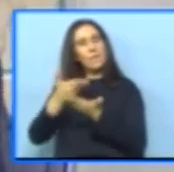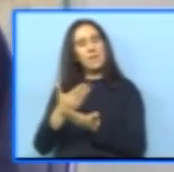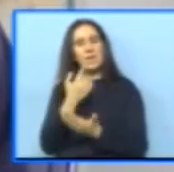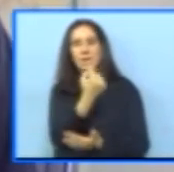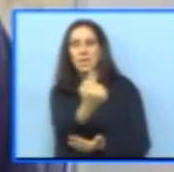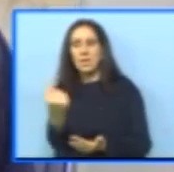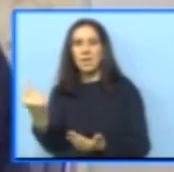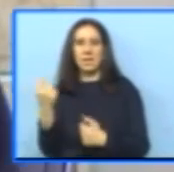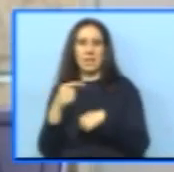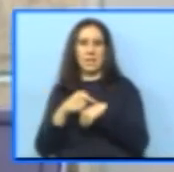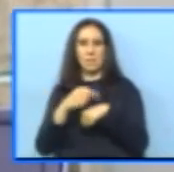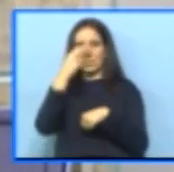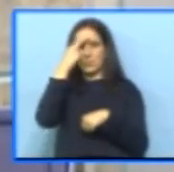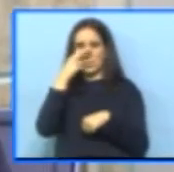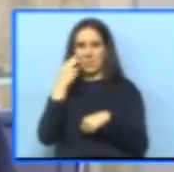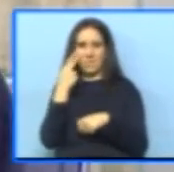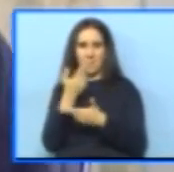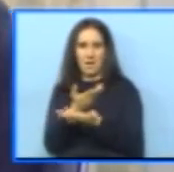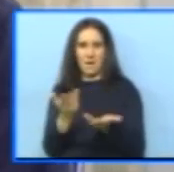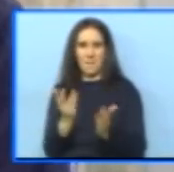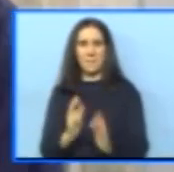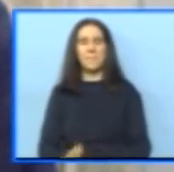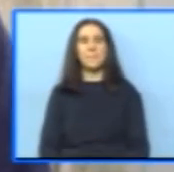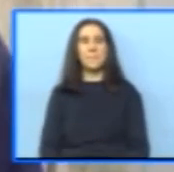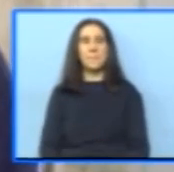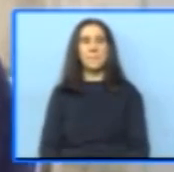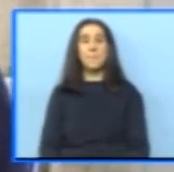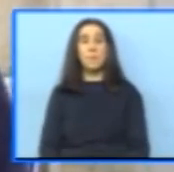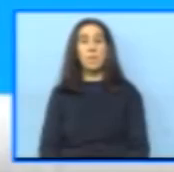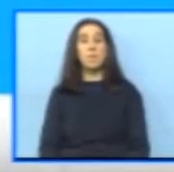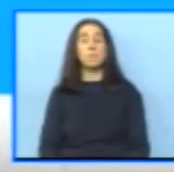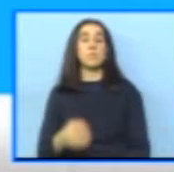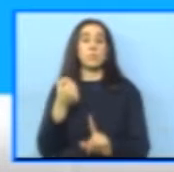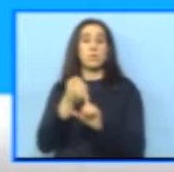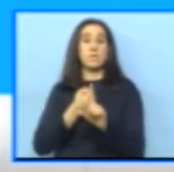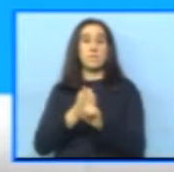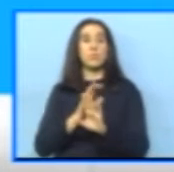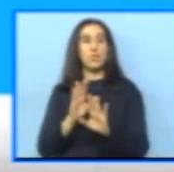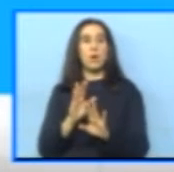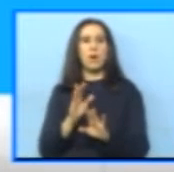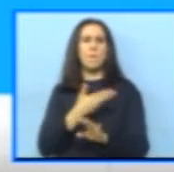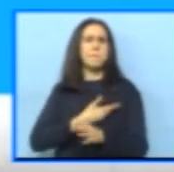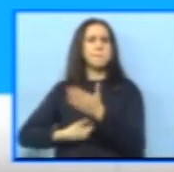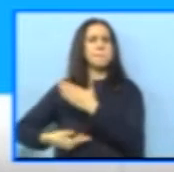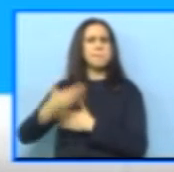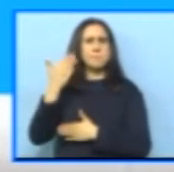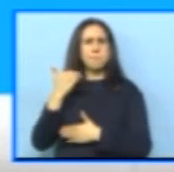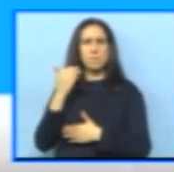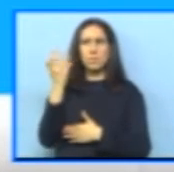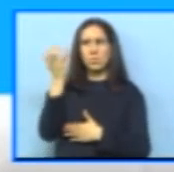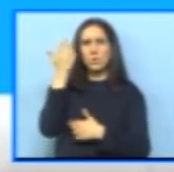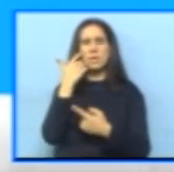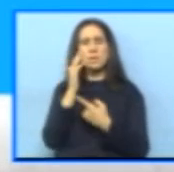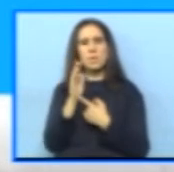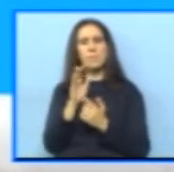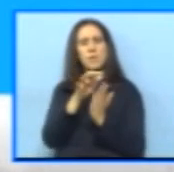cada tempo histórico que estamos a viver. E é um desafio que já vem de quadros culturais mais antigos, como aquele em que nos fala